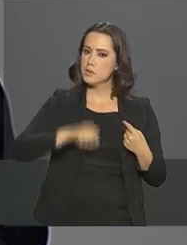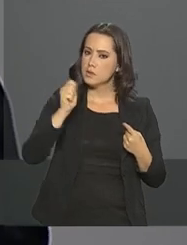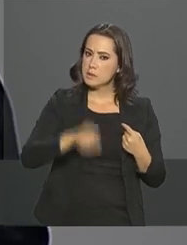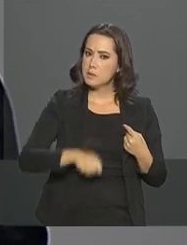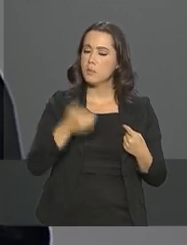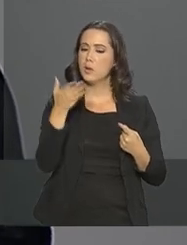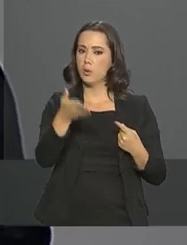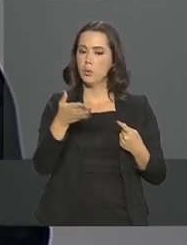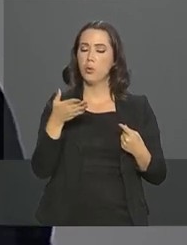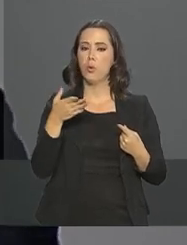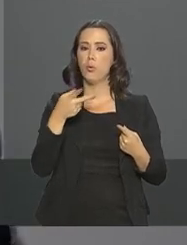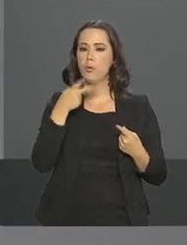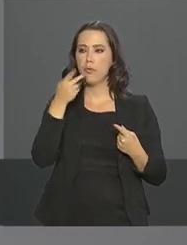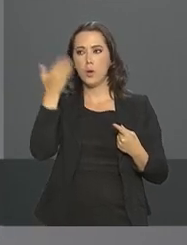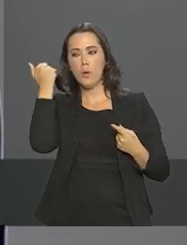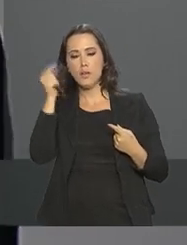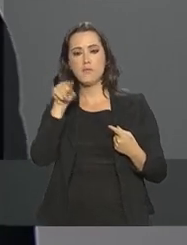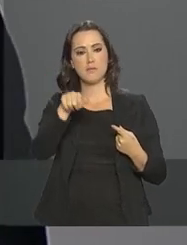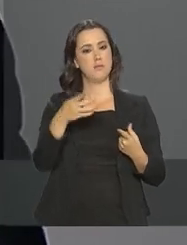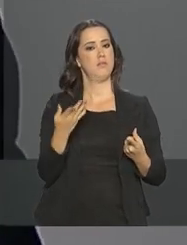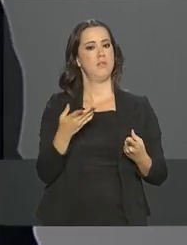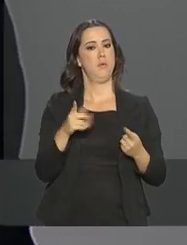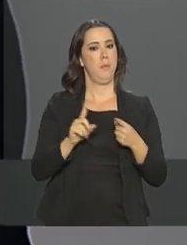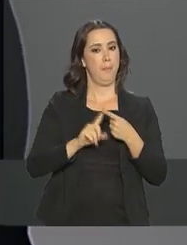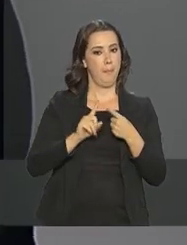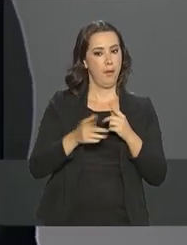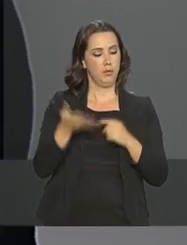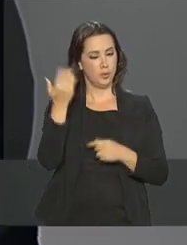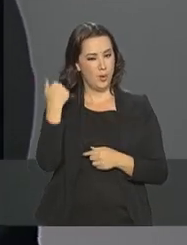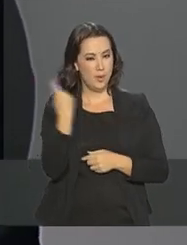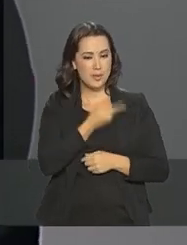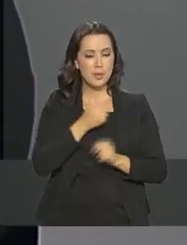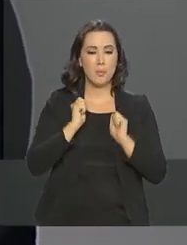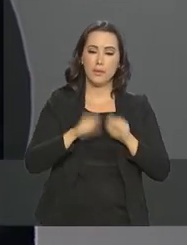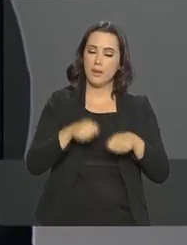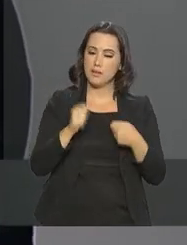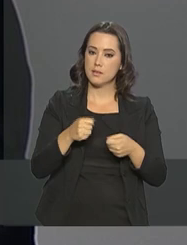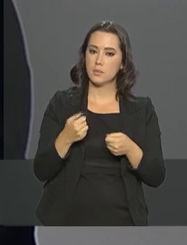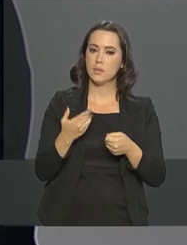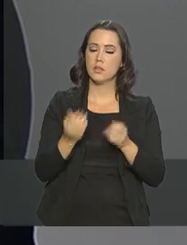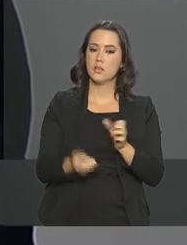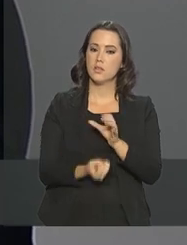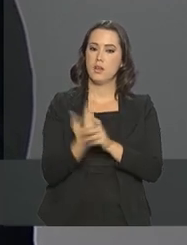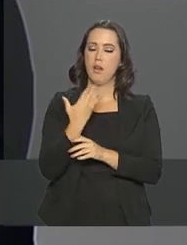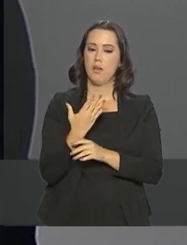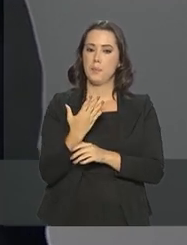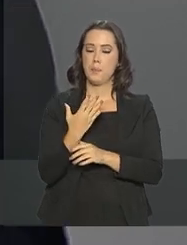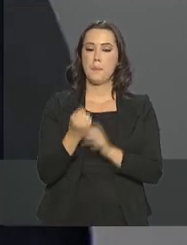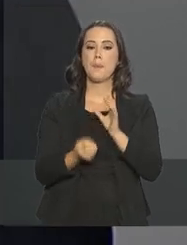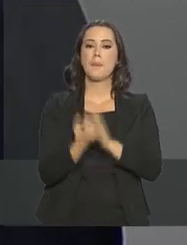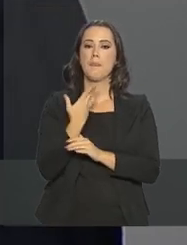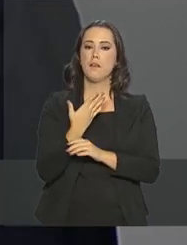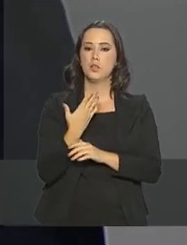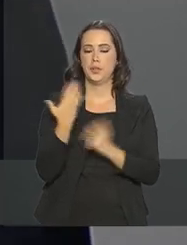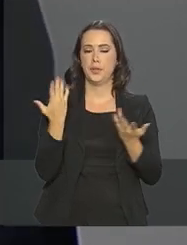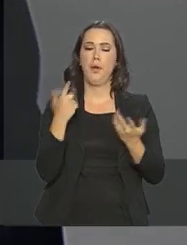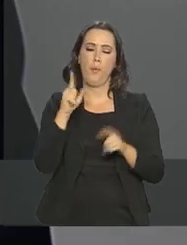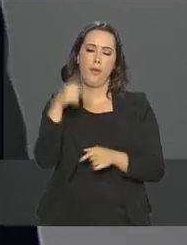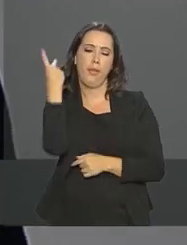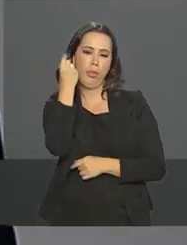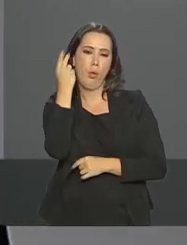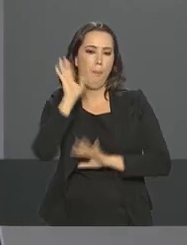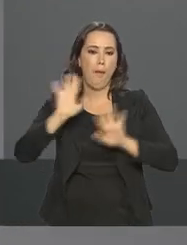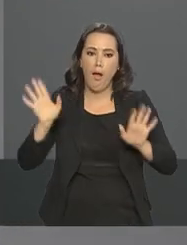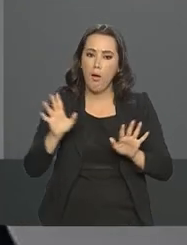mencionava ou seja que num primeiro momento nós pudéssemos estabelecer até corremos uma trivialidade uma